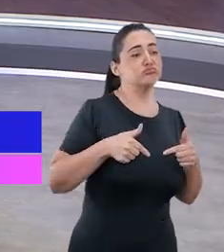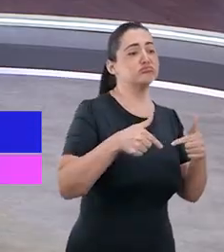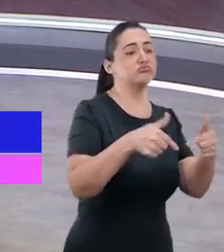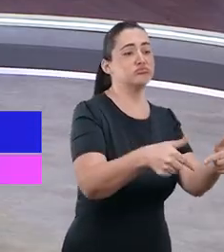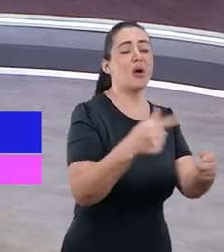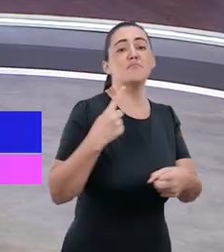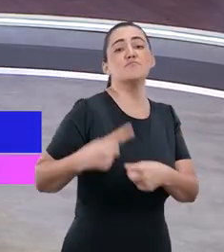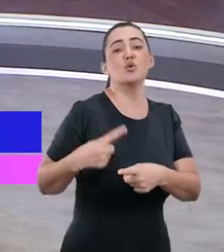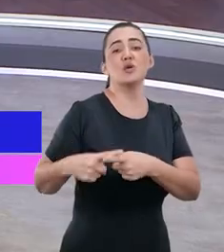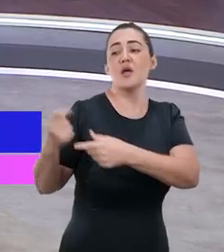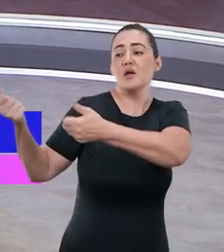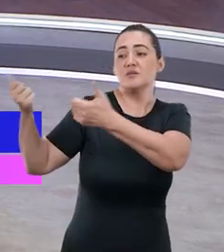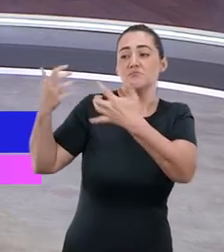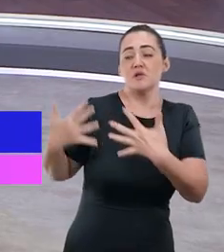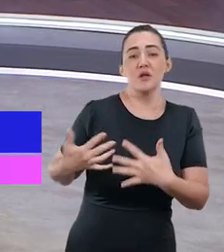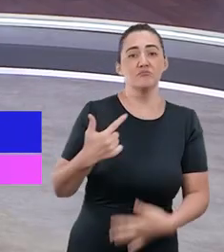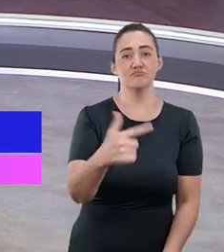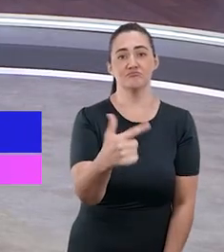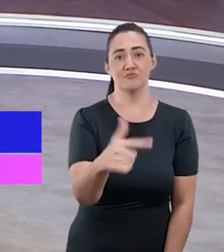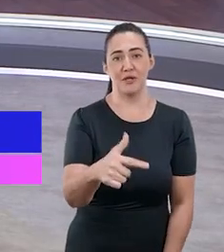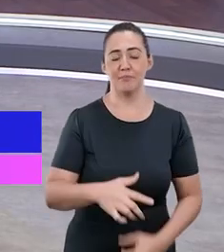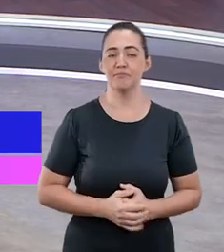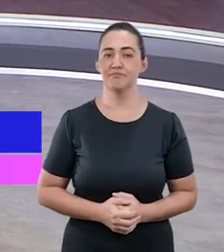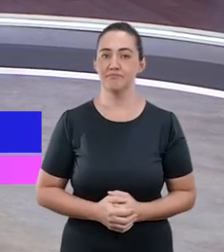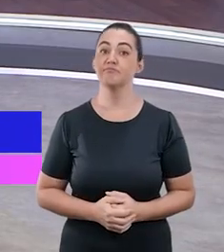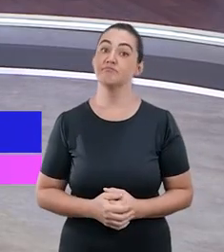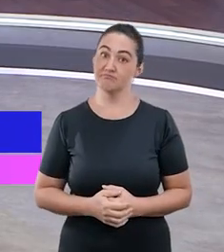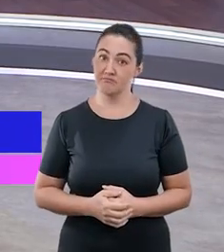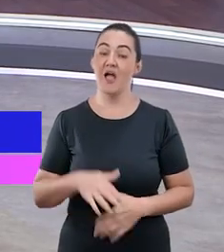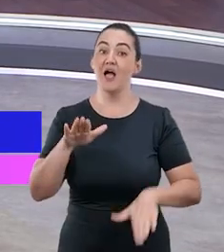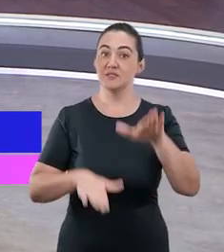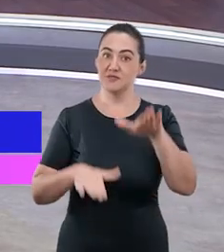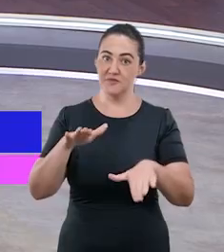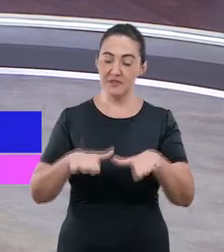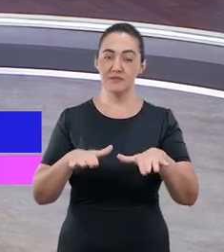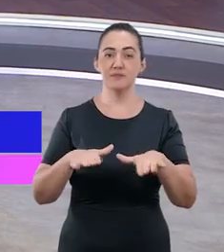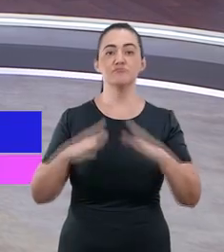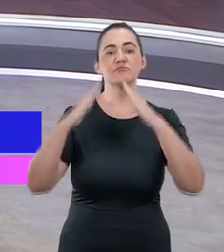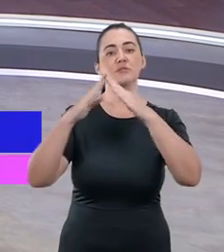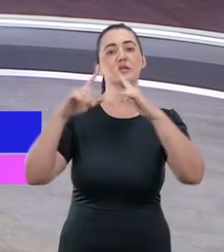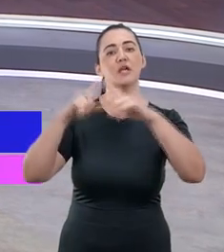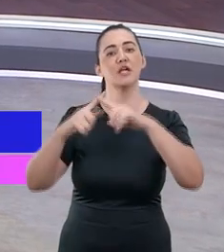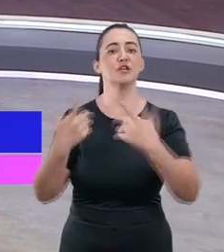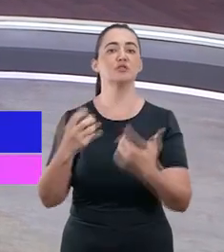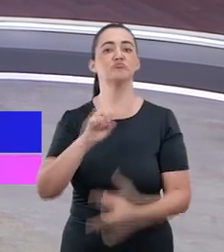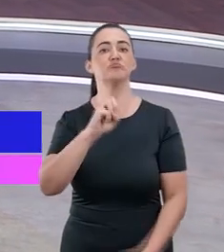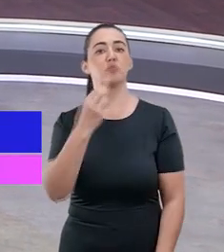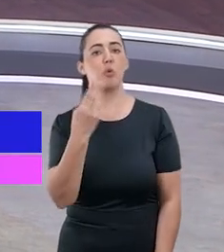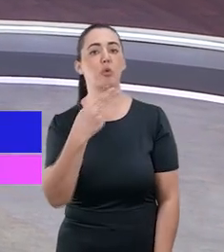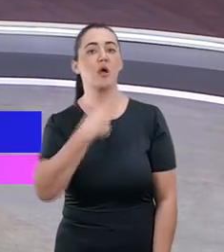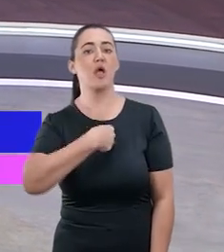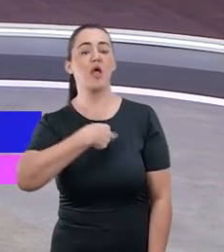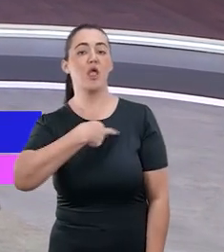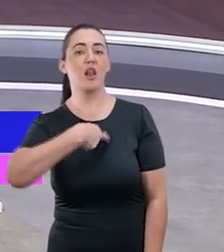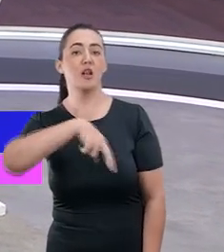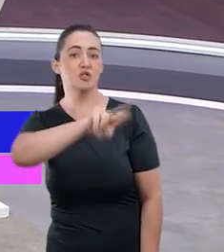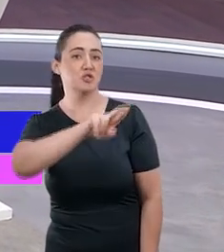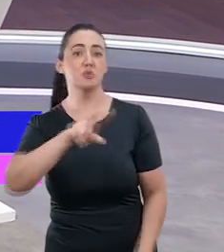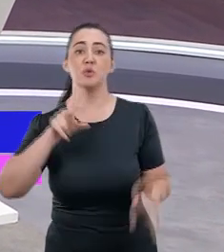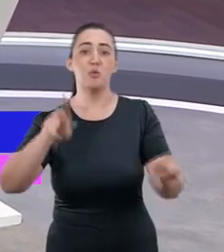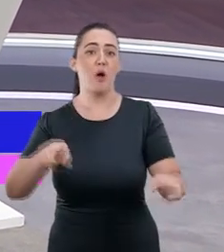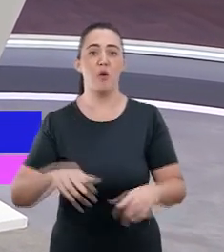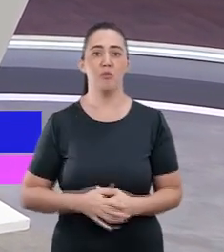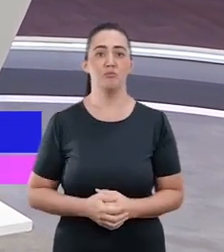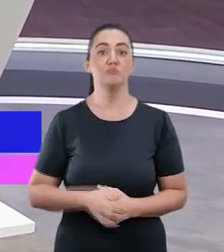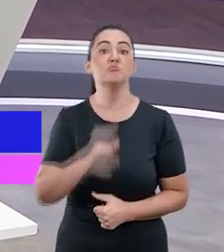O mesmo pode acontecer quando o assunto tem a ver com fé, igreja e religião. Há pessoas que têm